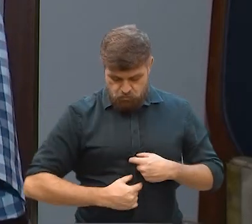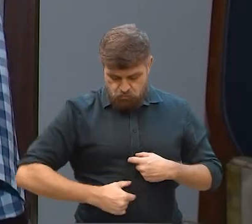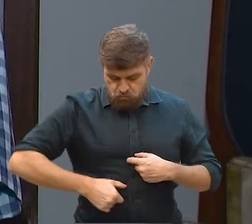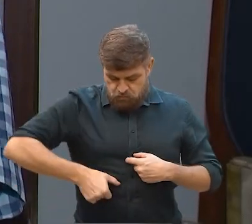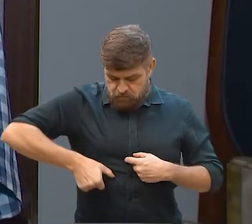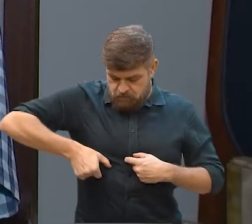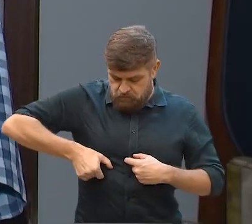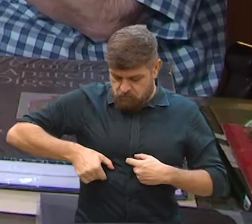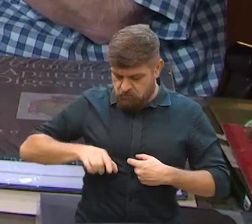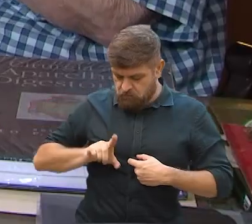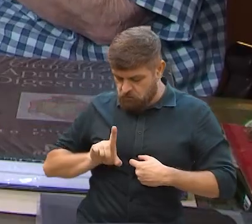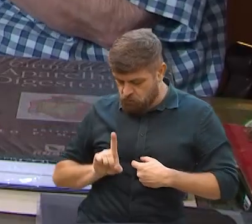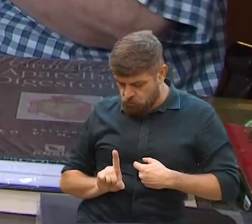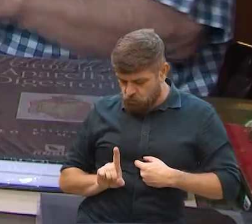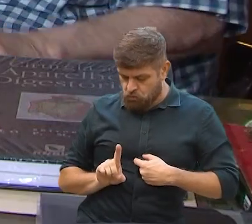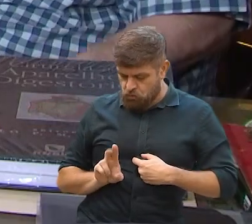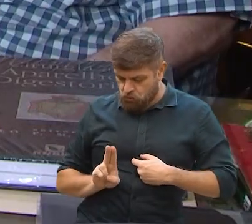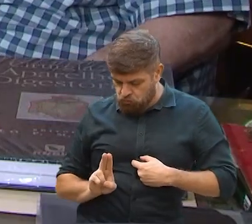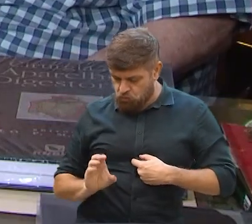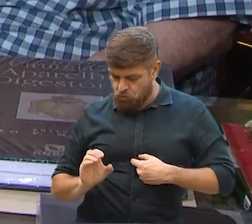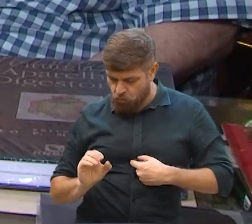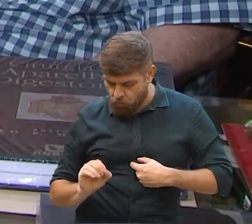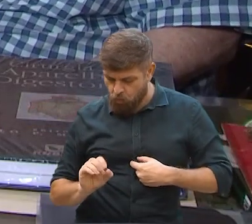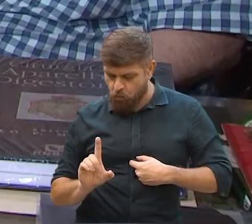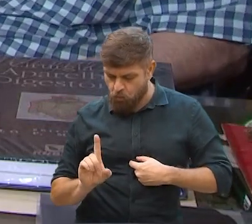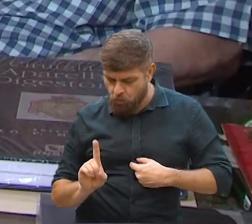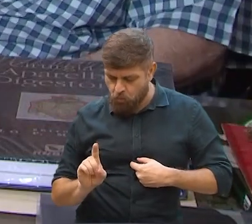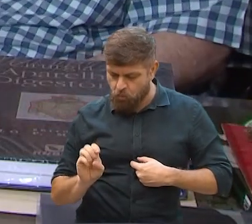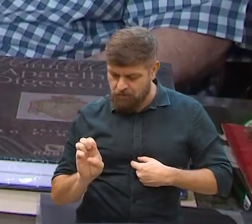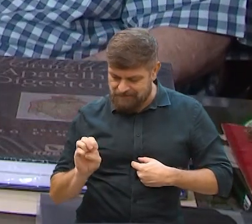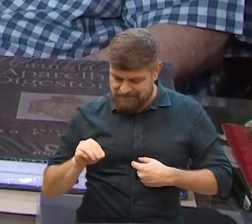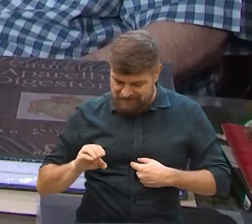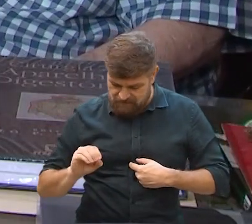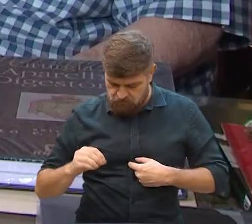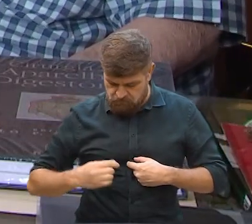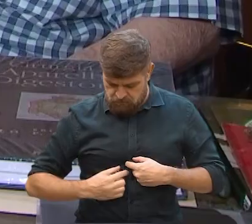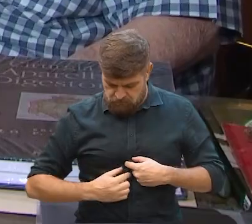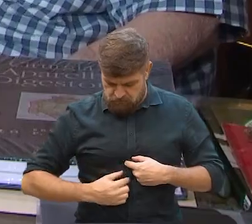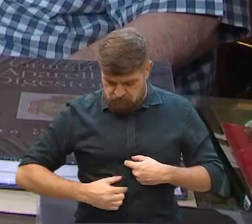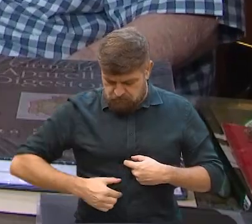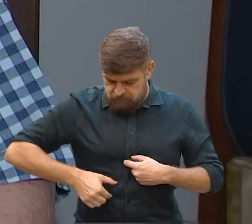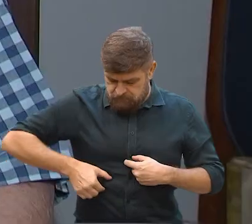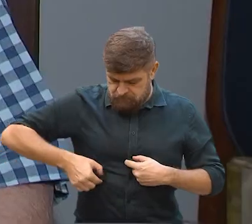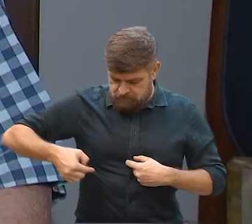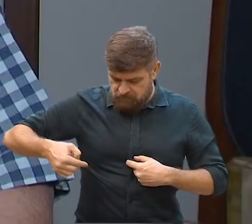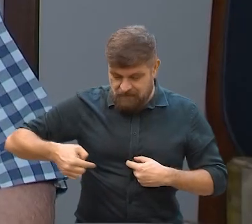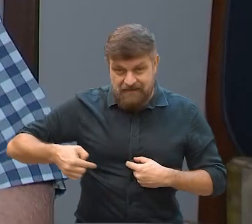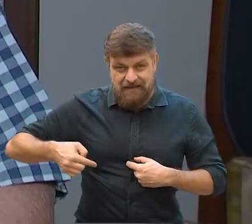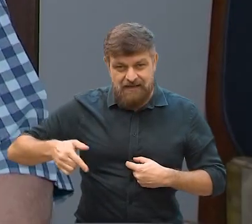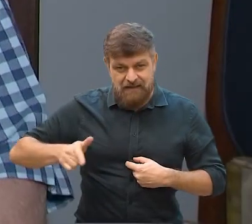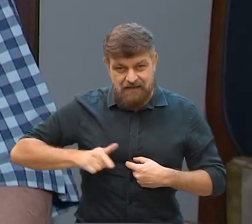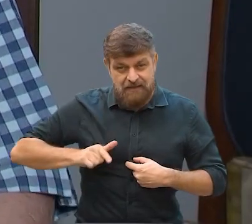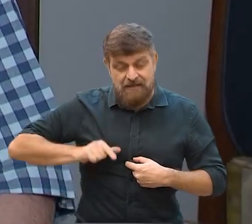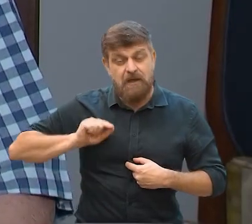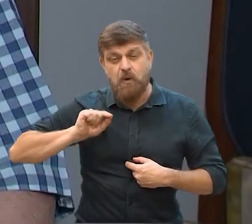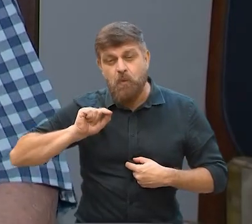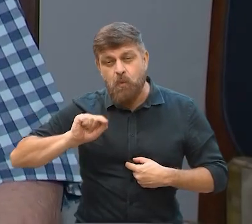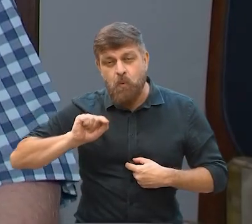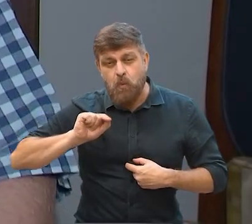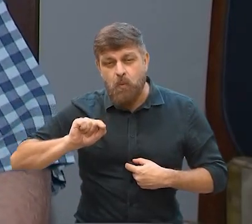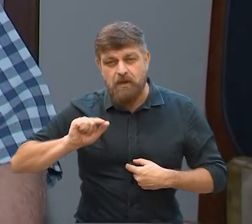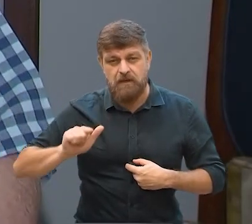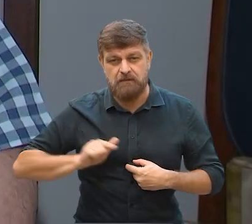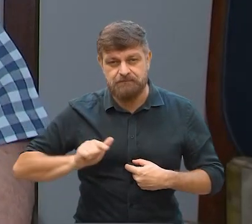de um pequeno orifício na parede posterior do duodeno, chamado papila duodenal,